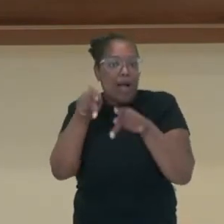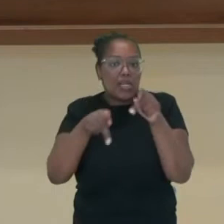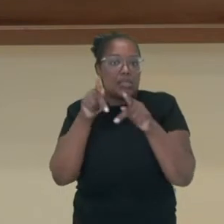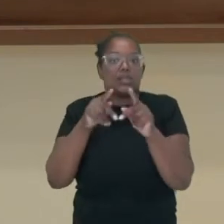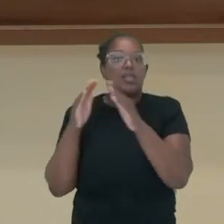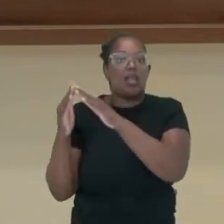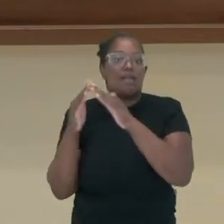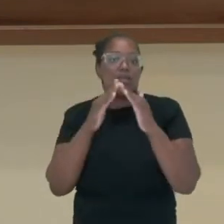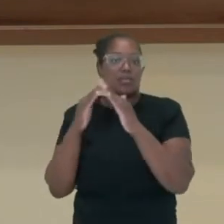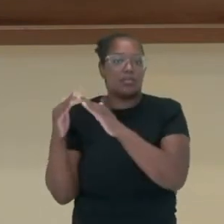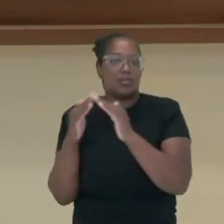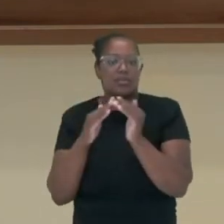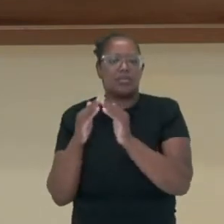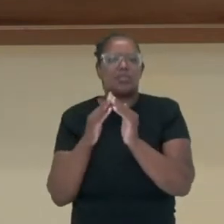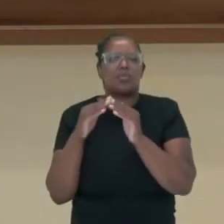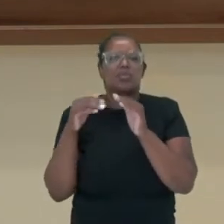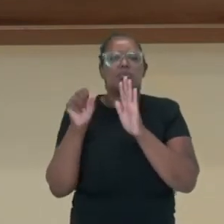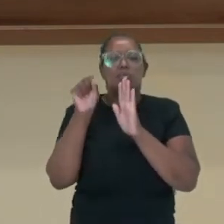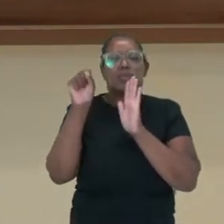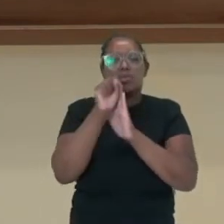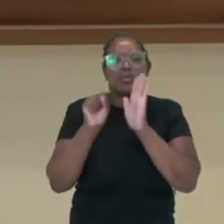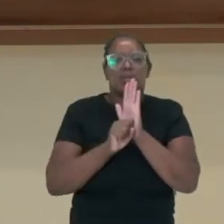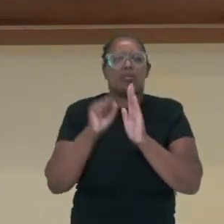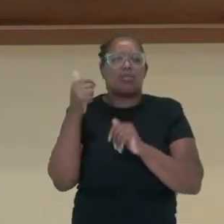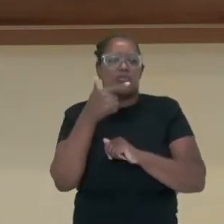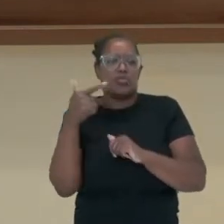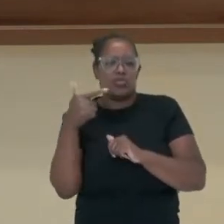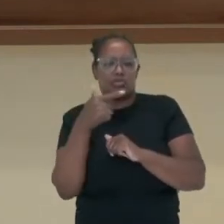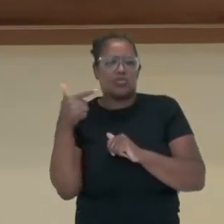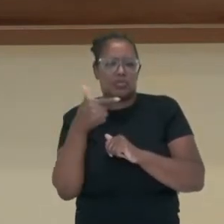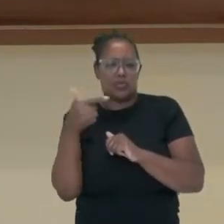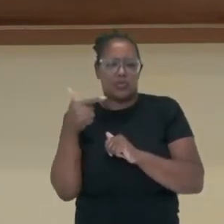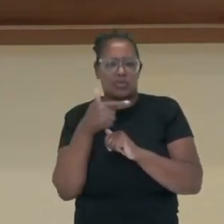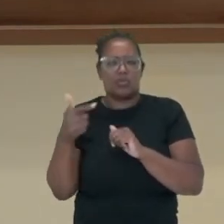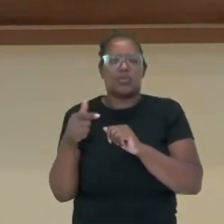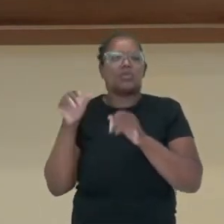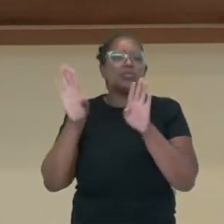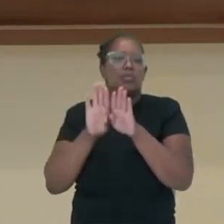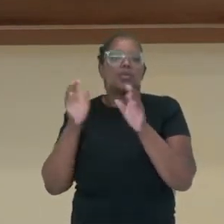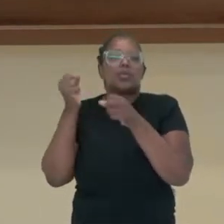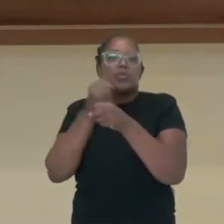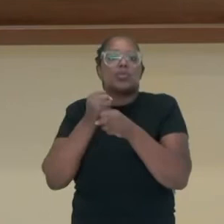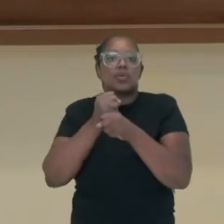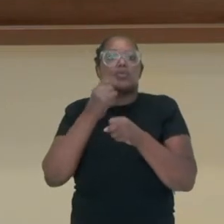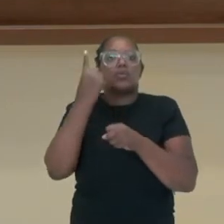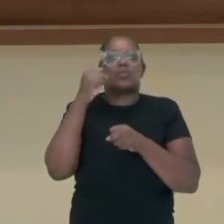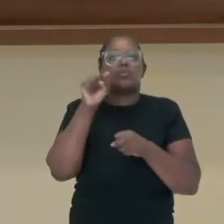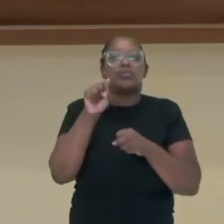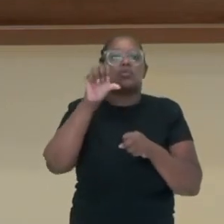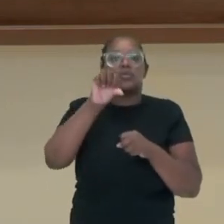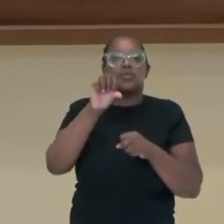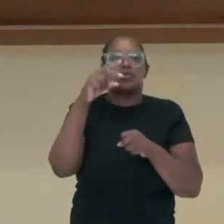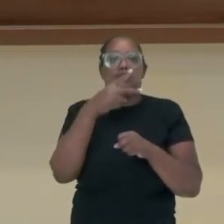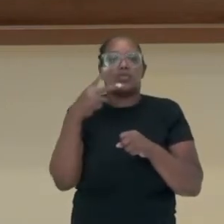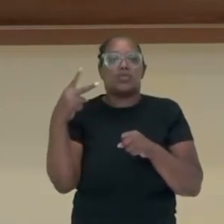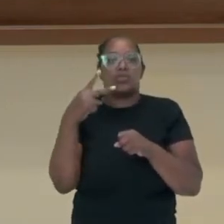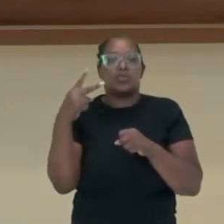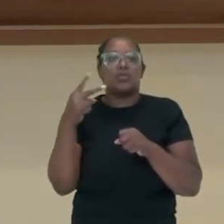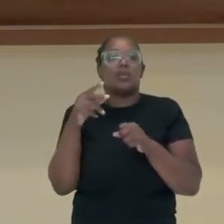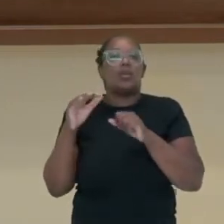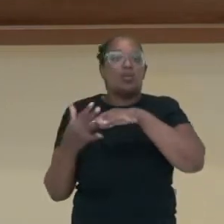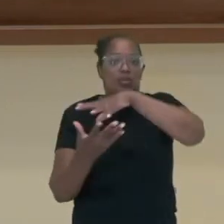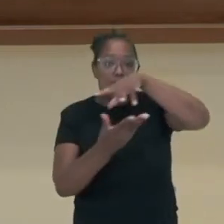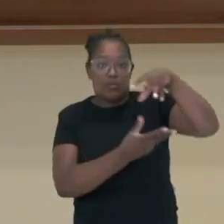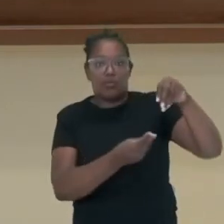dessa temática, então, o mundo começa a receber uma outra terminologia em termos de classificação. O mundo começa a ser chamado de